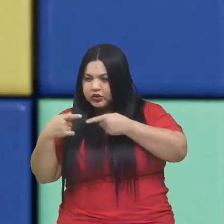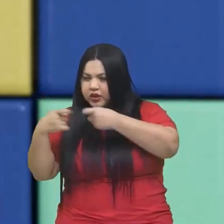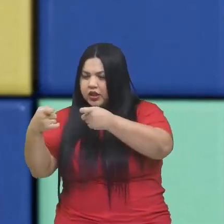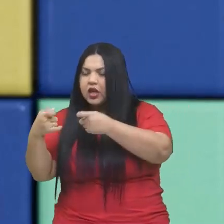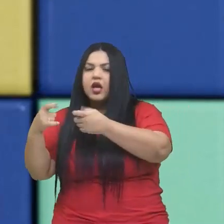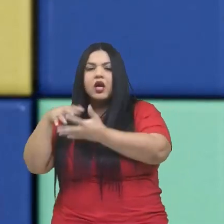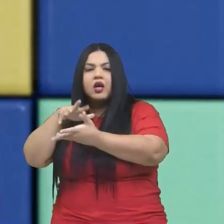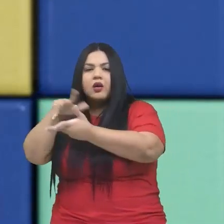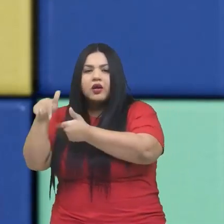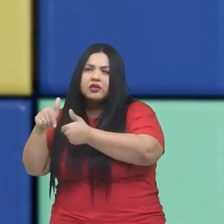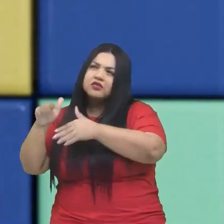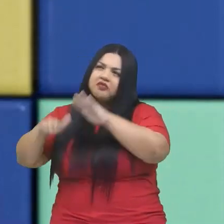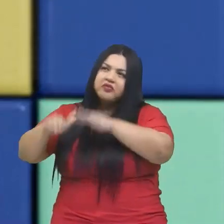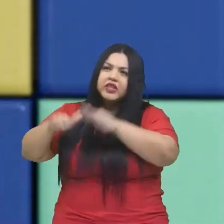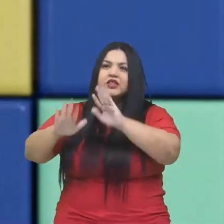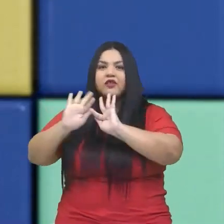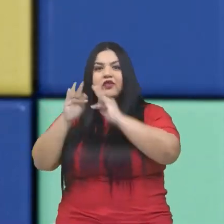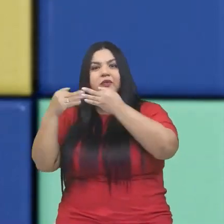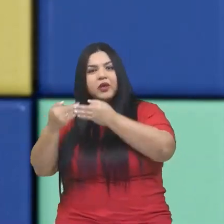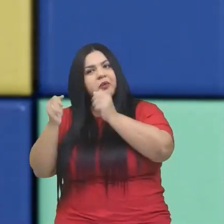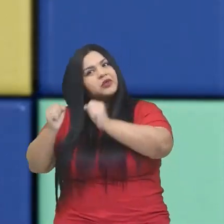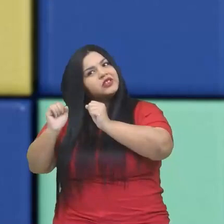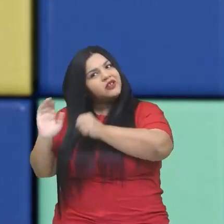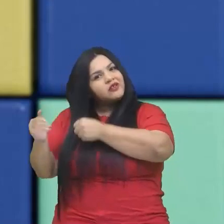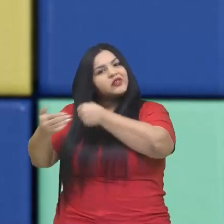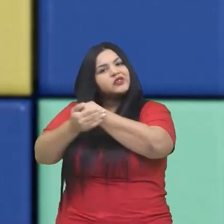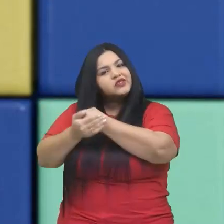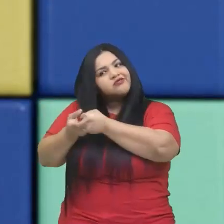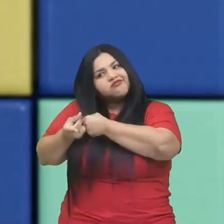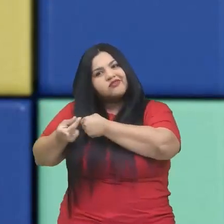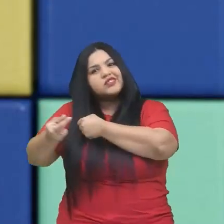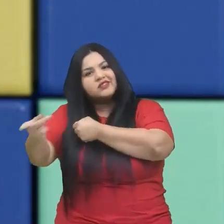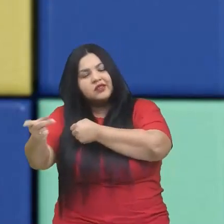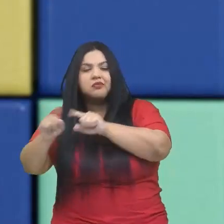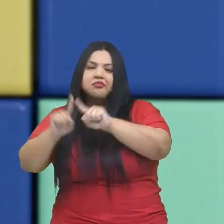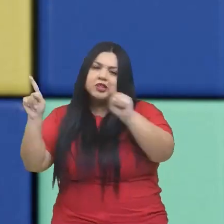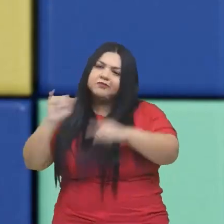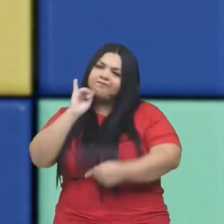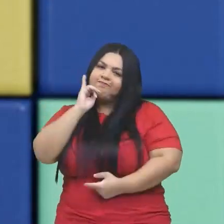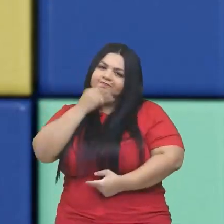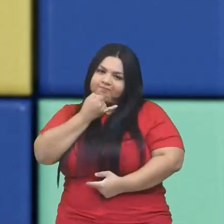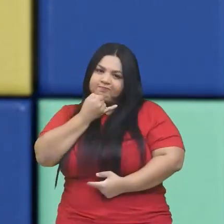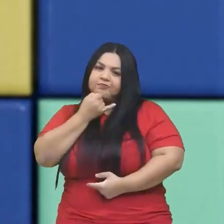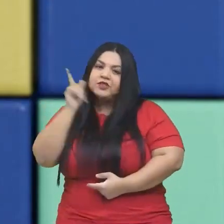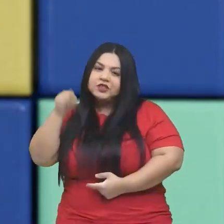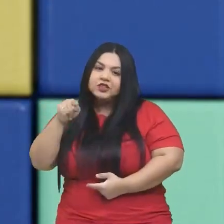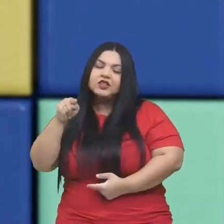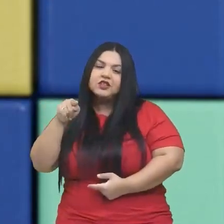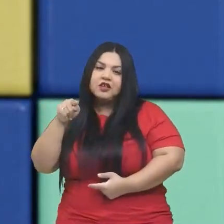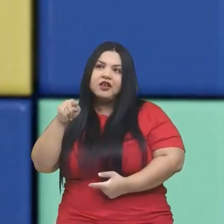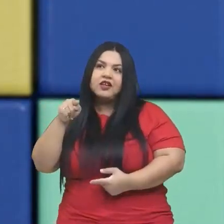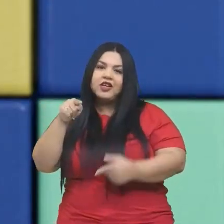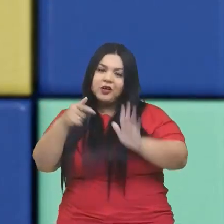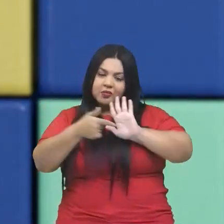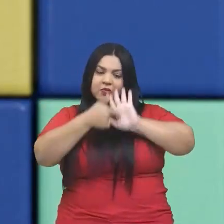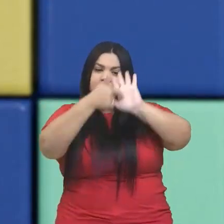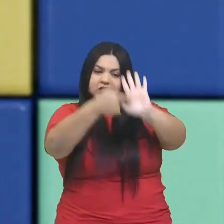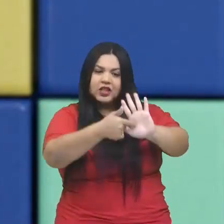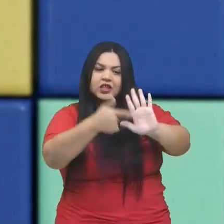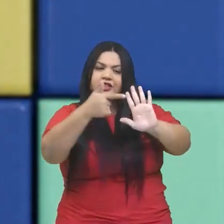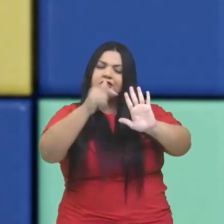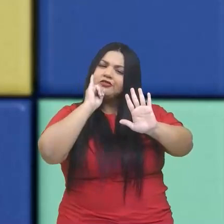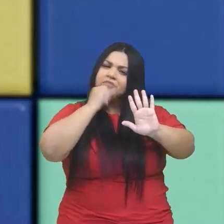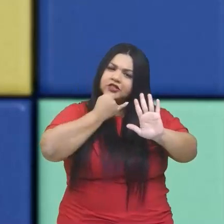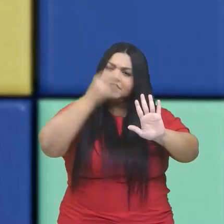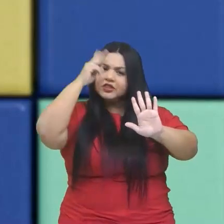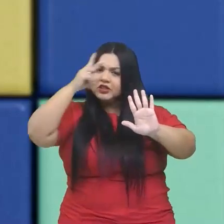se a família tivesse conseguido se esconder por mais um tempo, né? Mas infelizmente esse é o retrato triste da história que está sendo